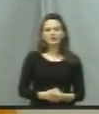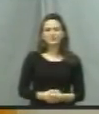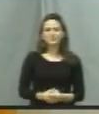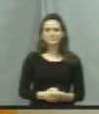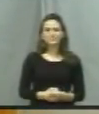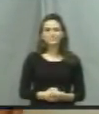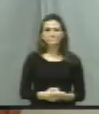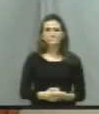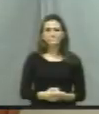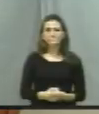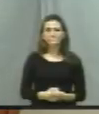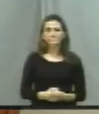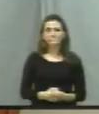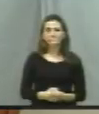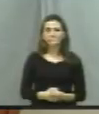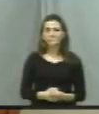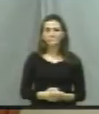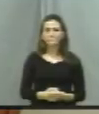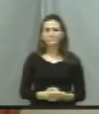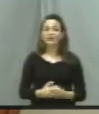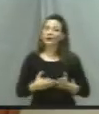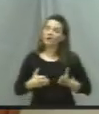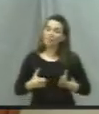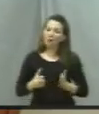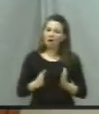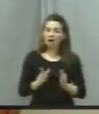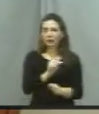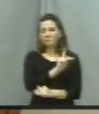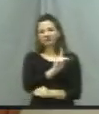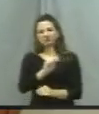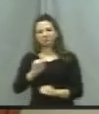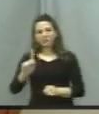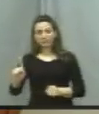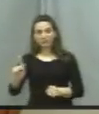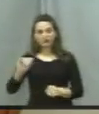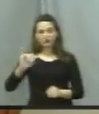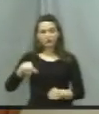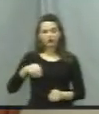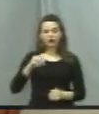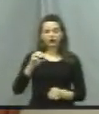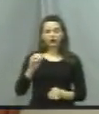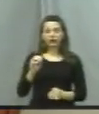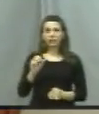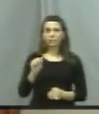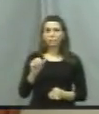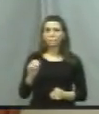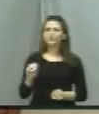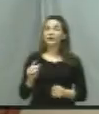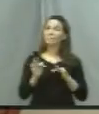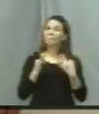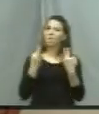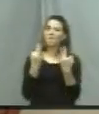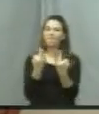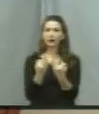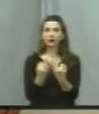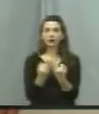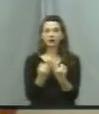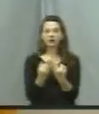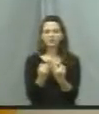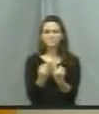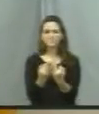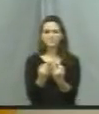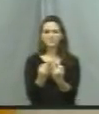mesma linha do presidente, eu acho que família é tudo na vida. Eu acho